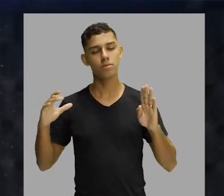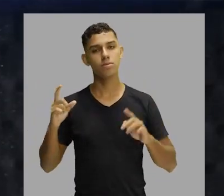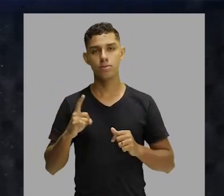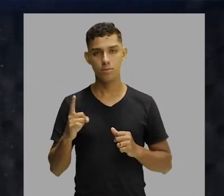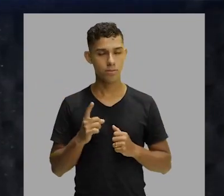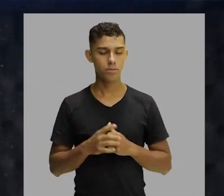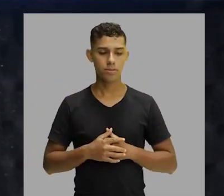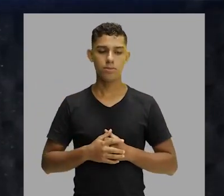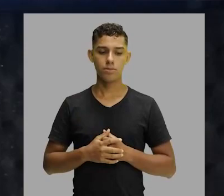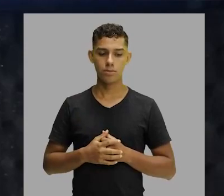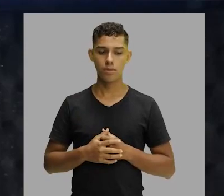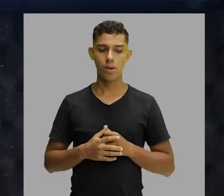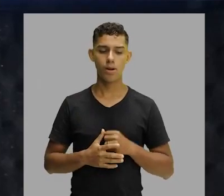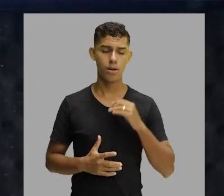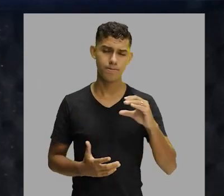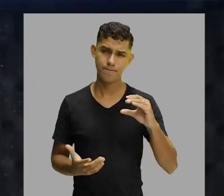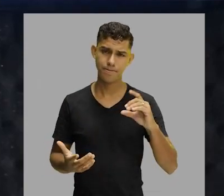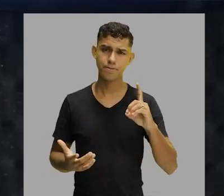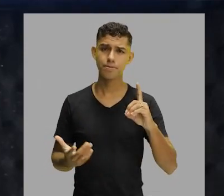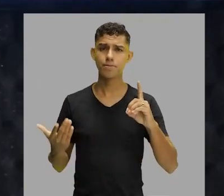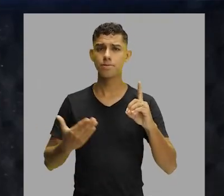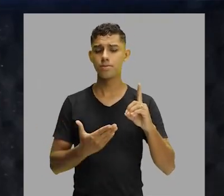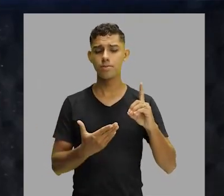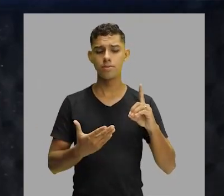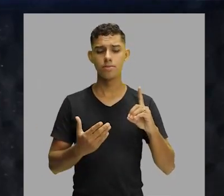E seria o silício.